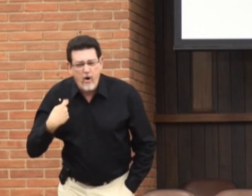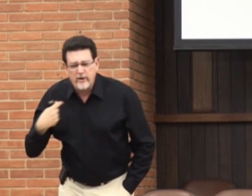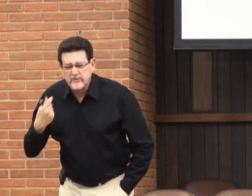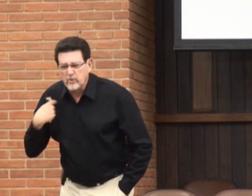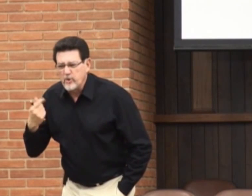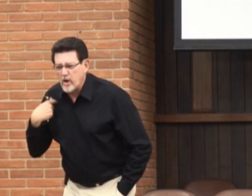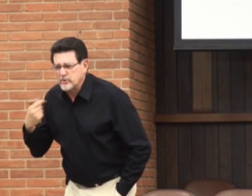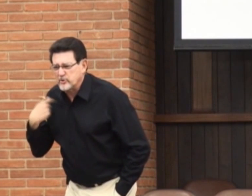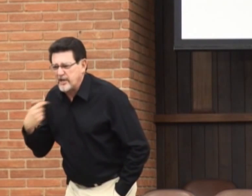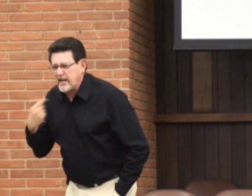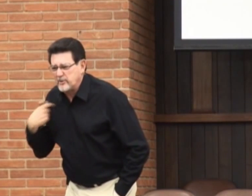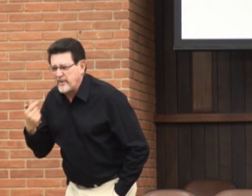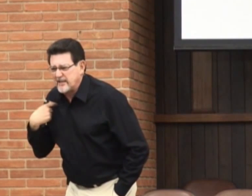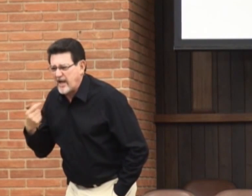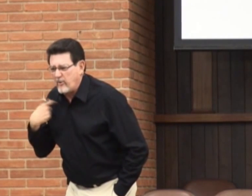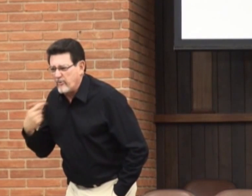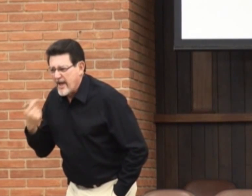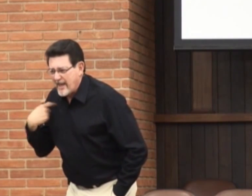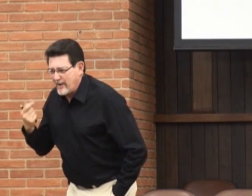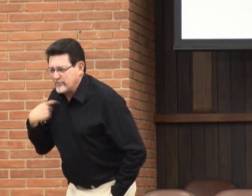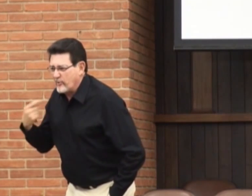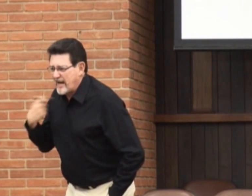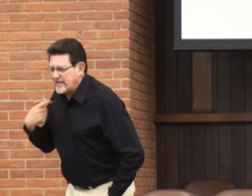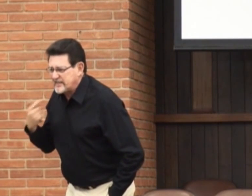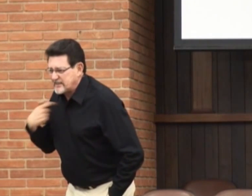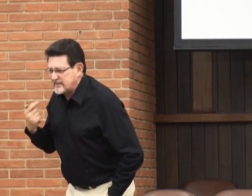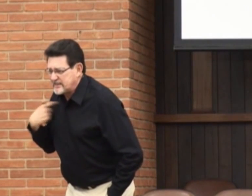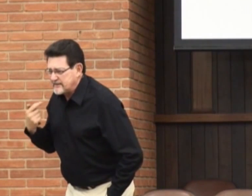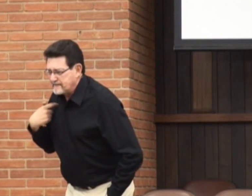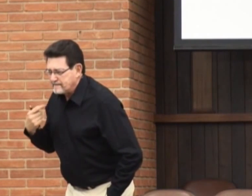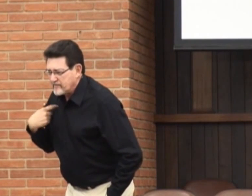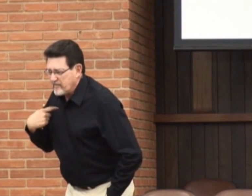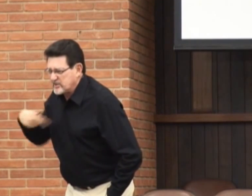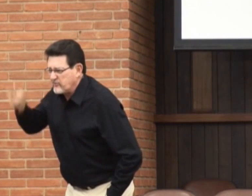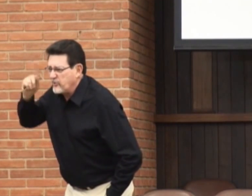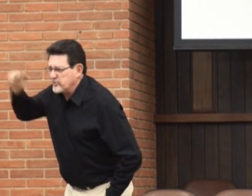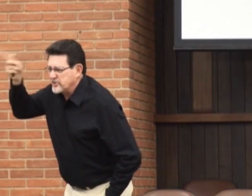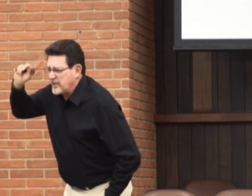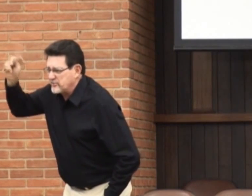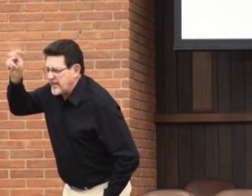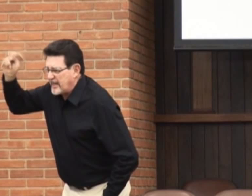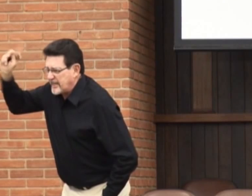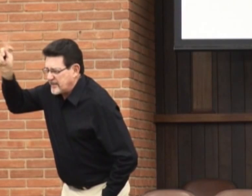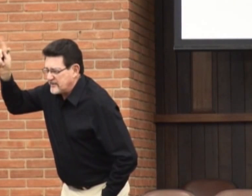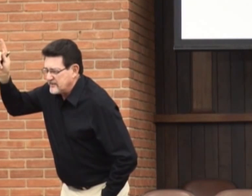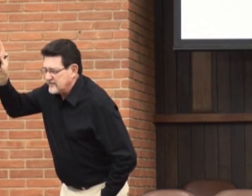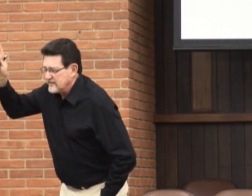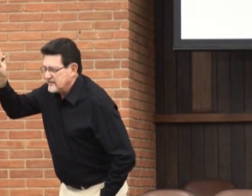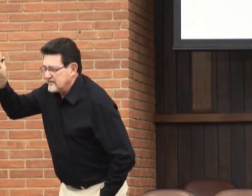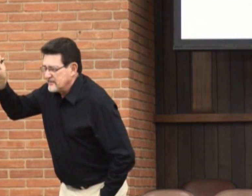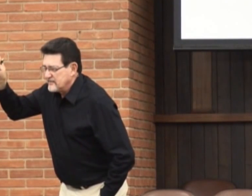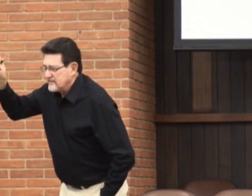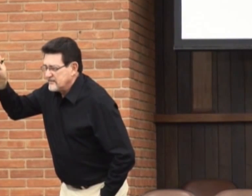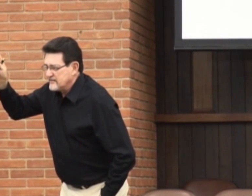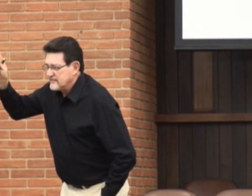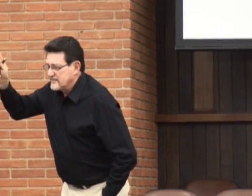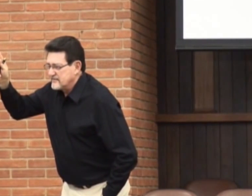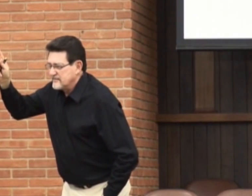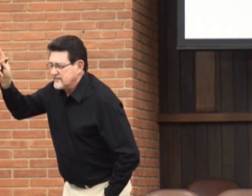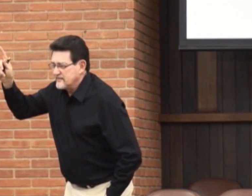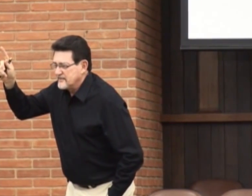Se for do nosso jeito, então eu dou graças. Mas se for do jeito dele.